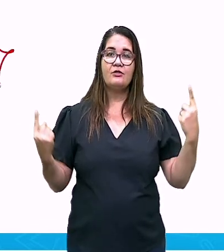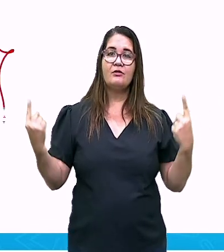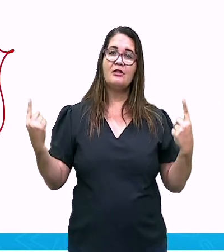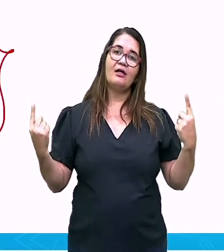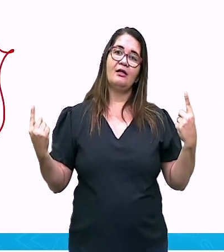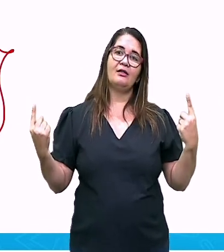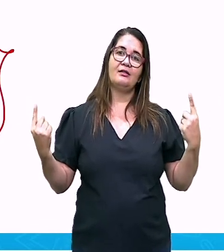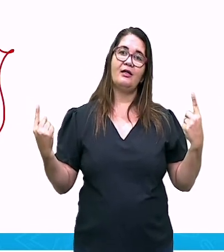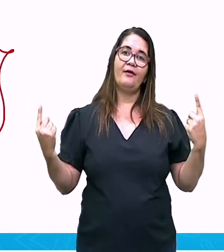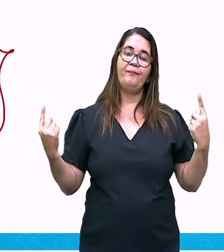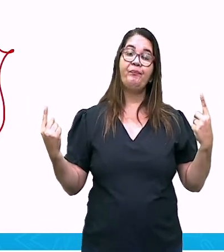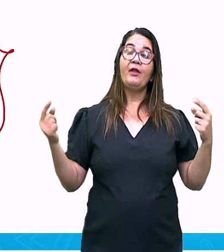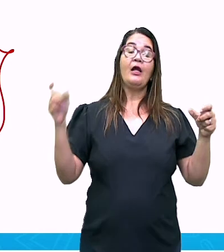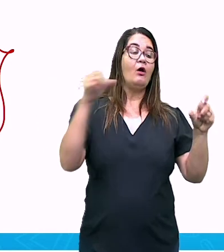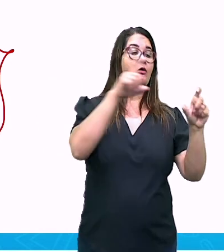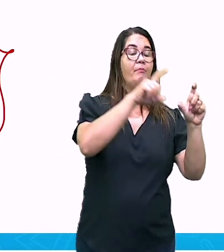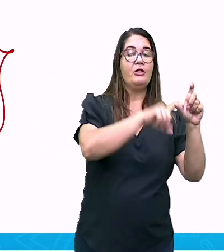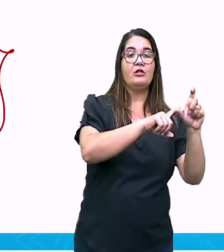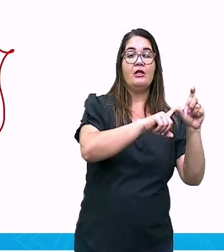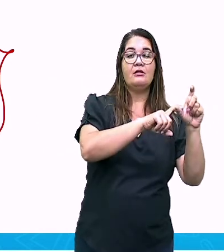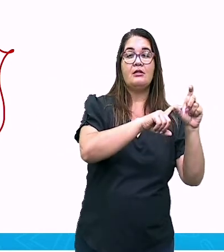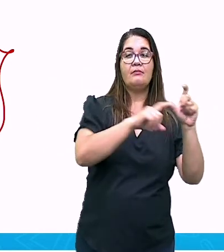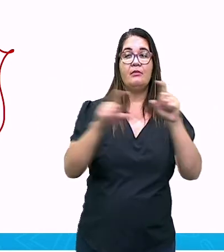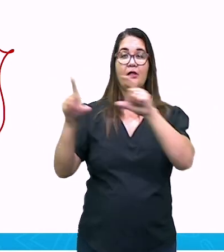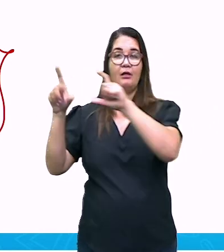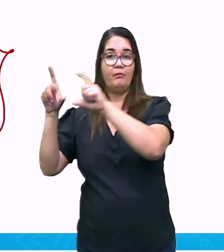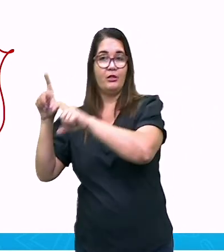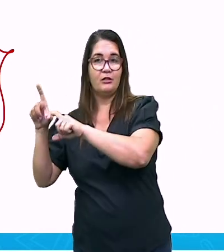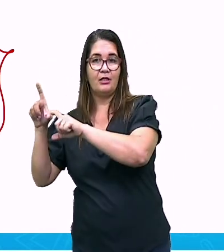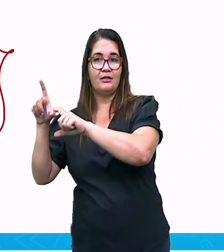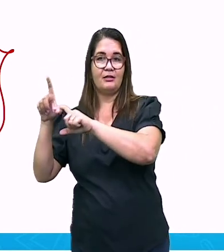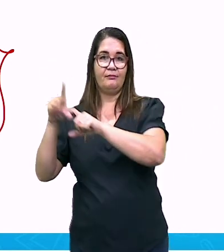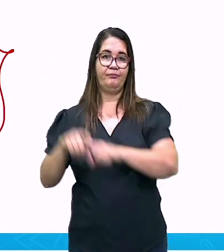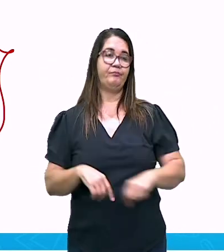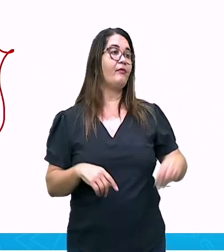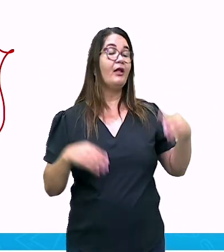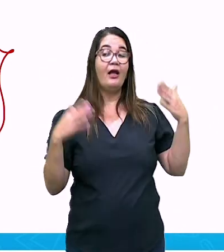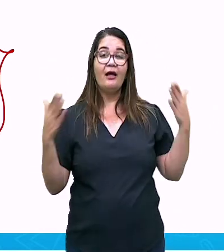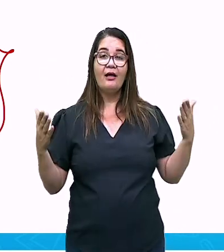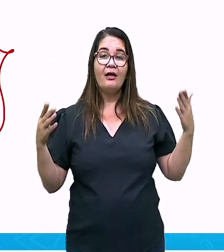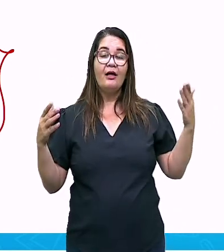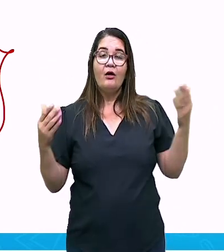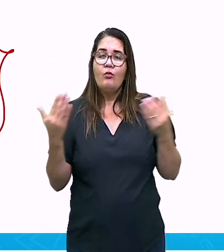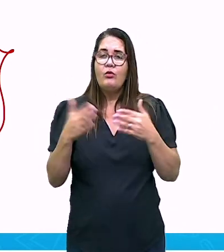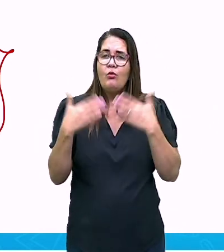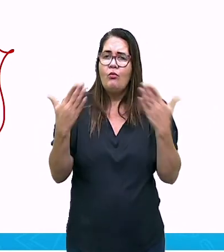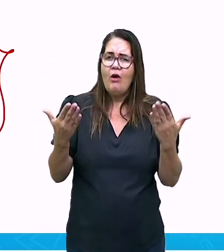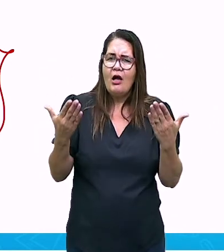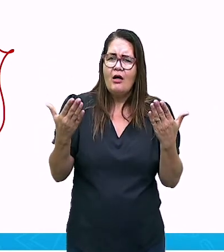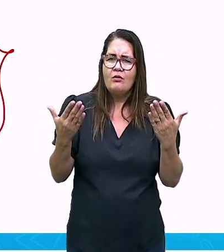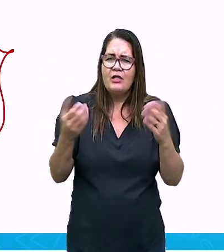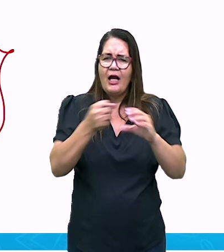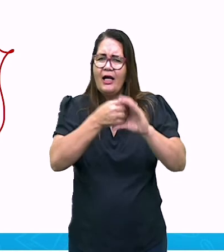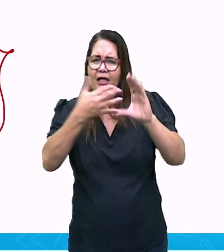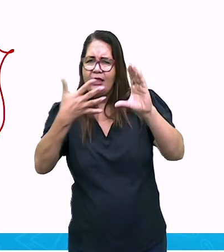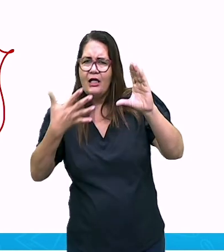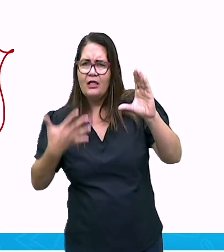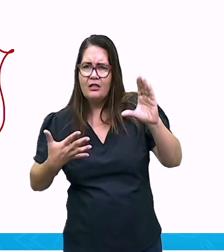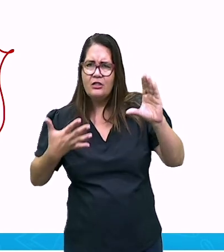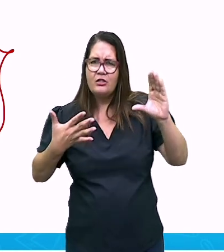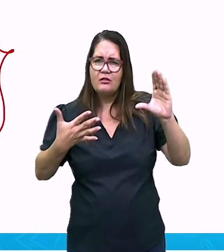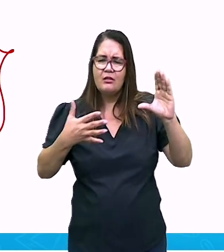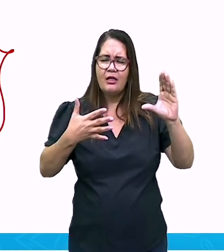extrativismo. Então, isso aqui é muito importante. Quais são, então, aqui as diferenças? Menor abrangência